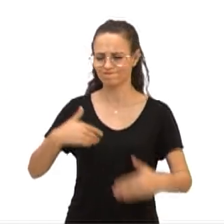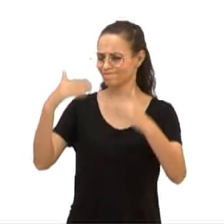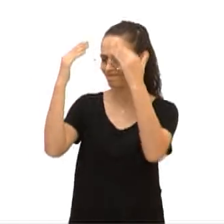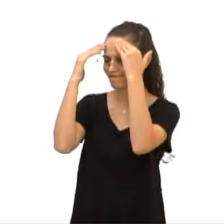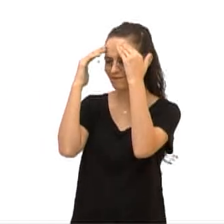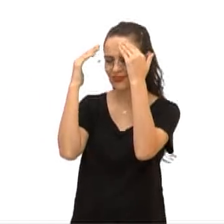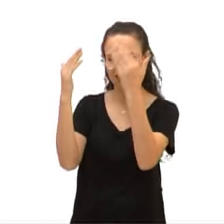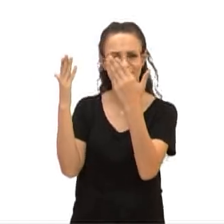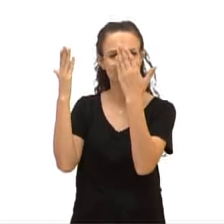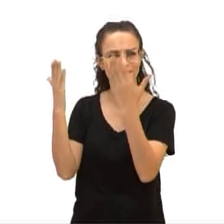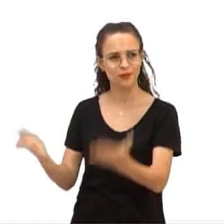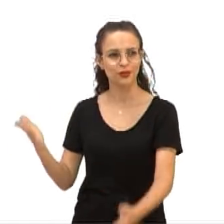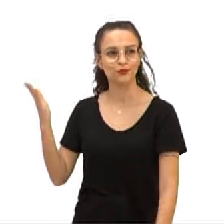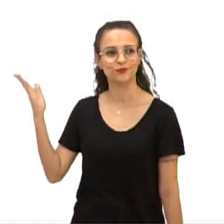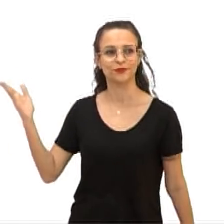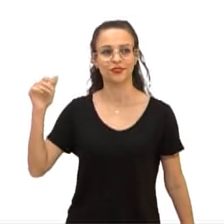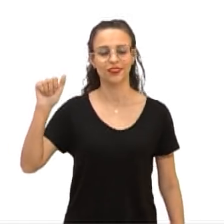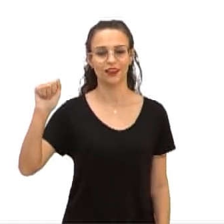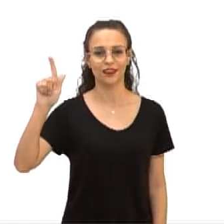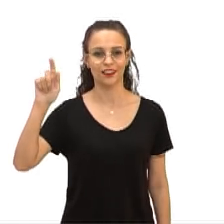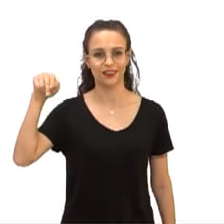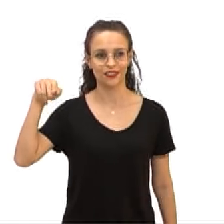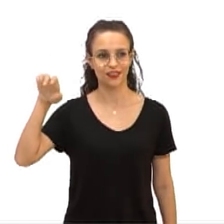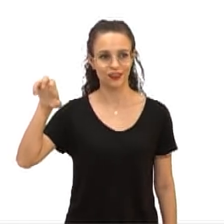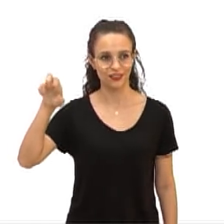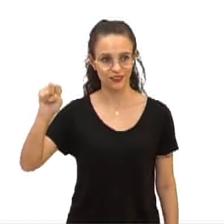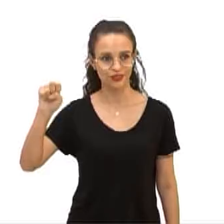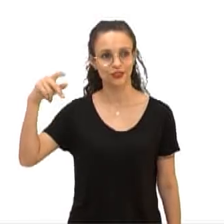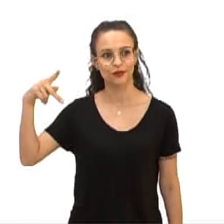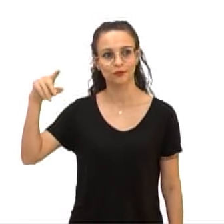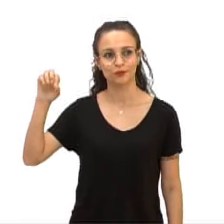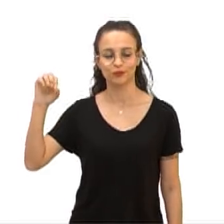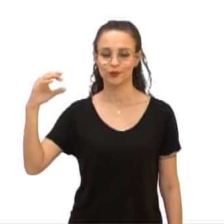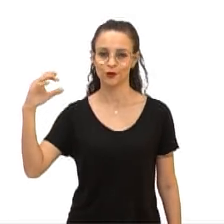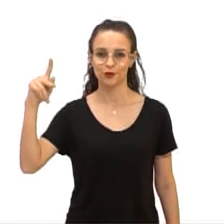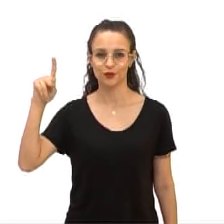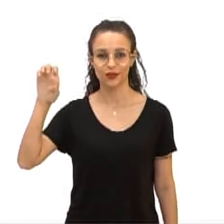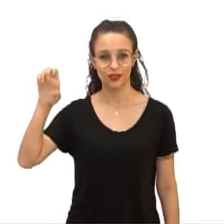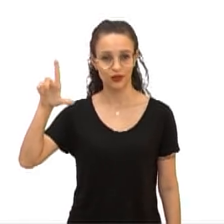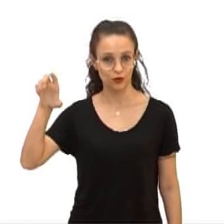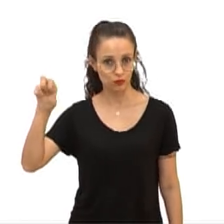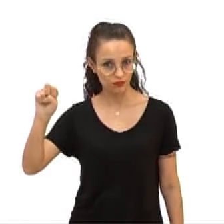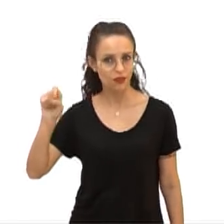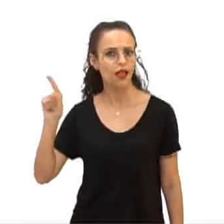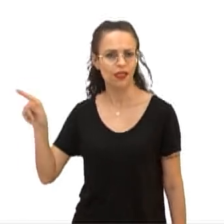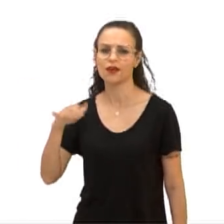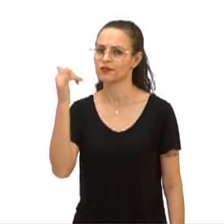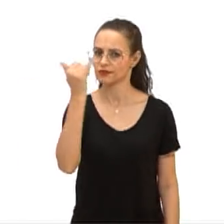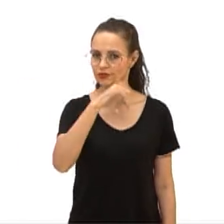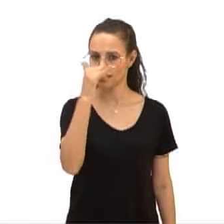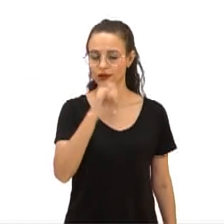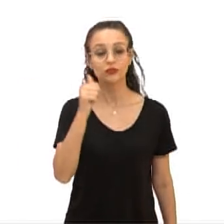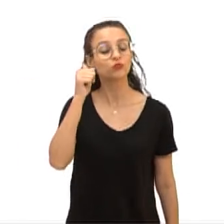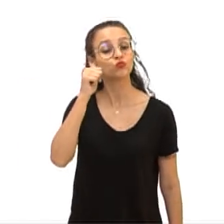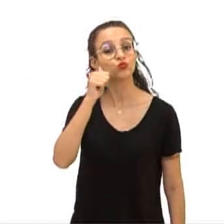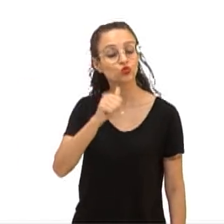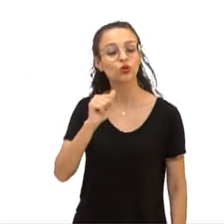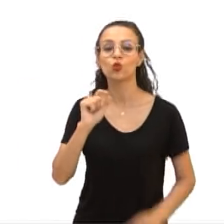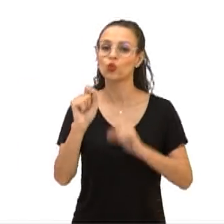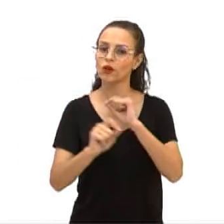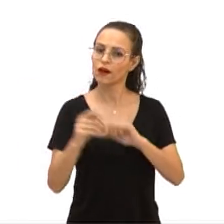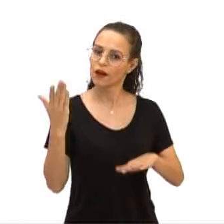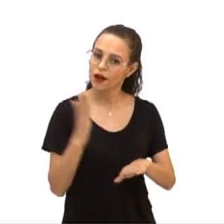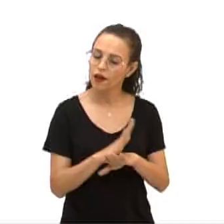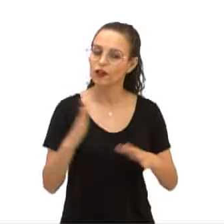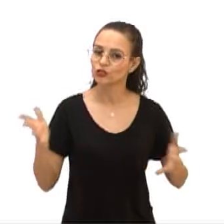respeito, Agnes Pockels. Essa Agnes Pockels é uma italiana. Ela é uma mulher que